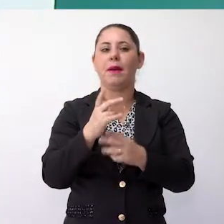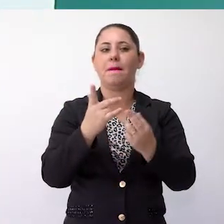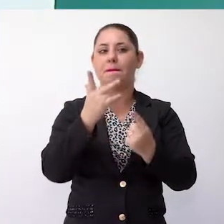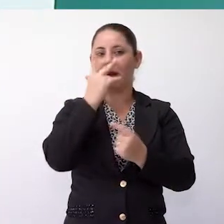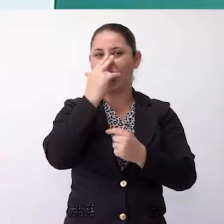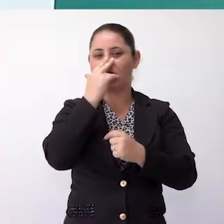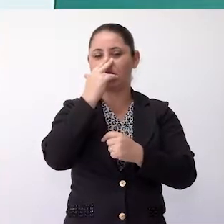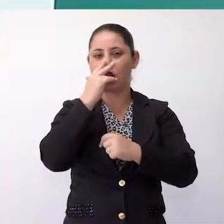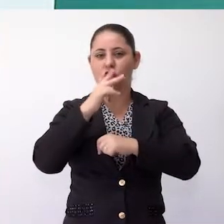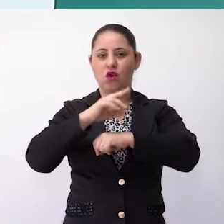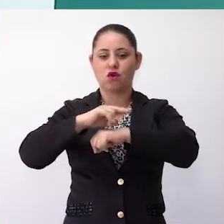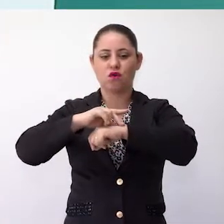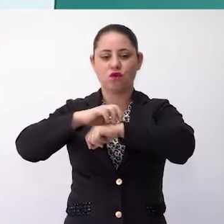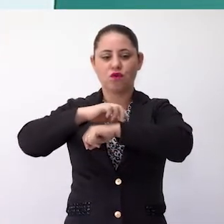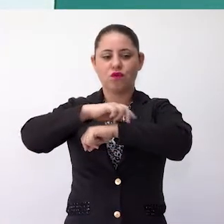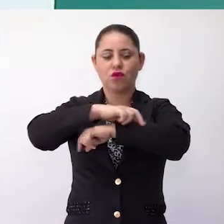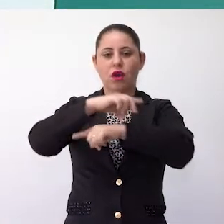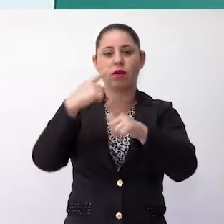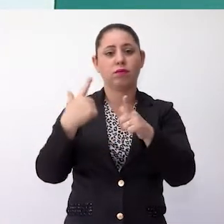formiguinha, né?